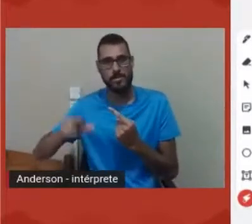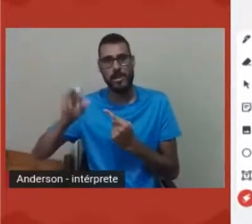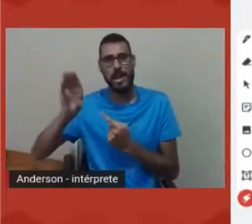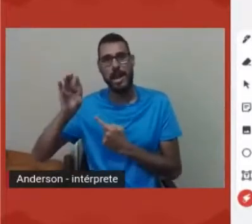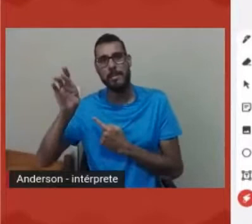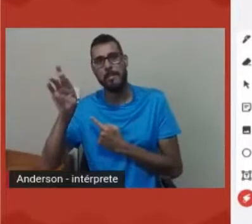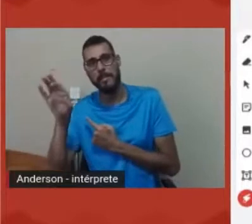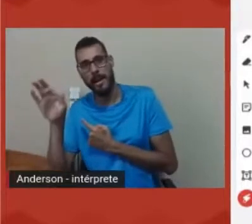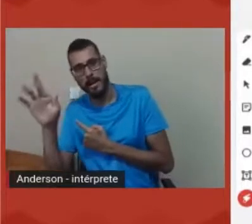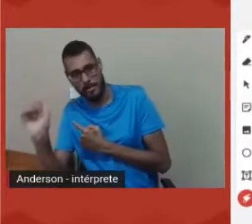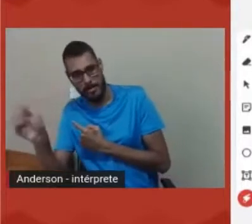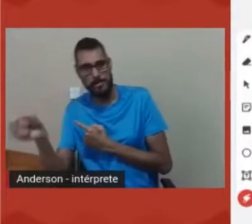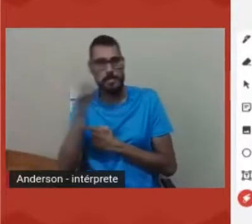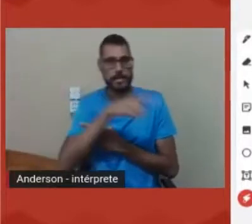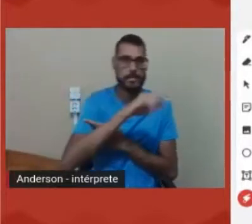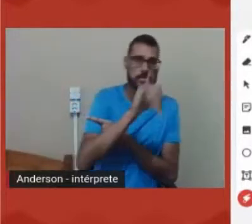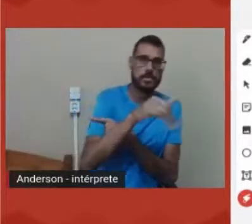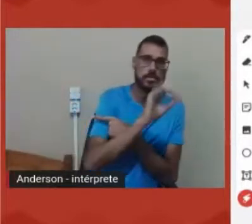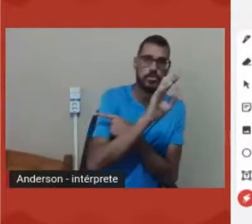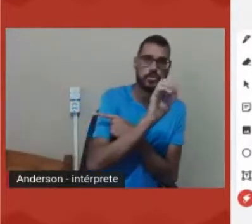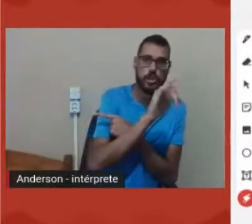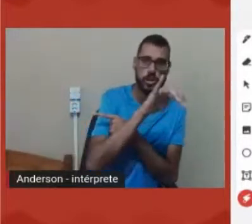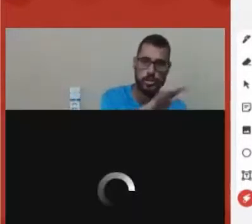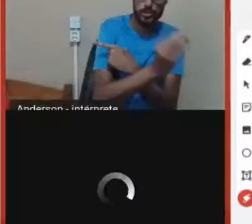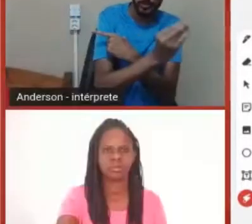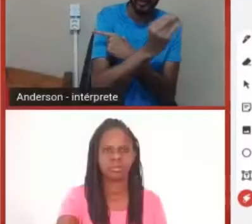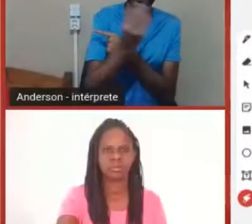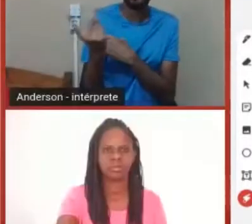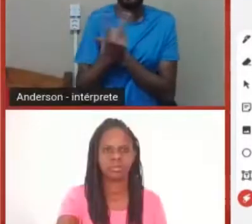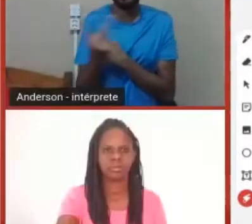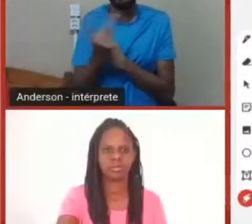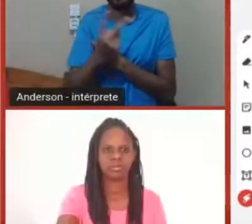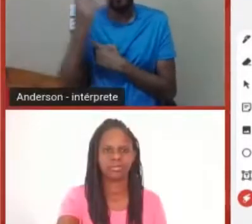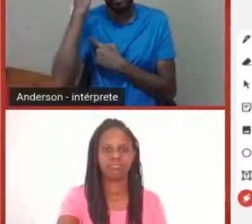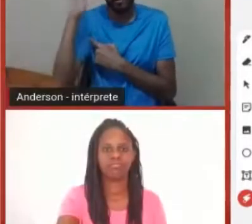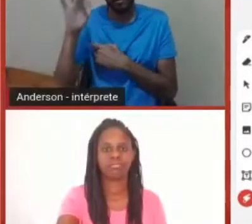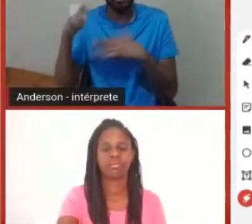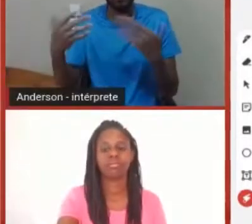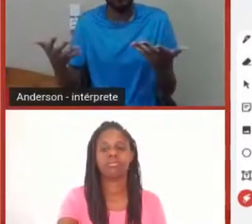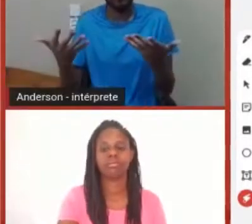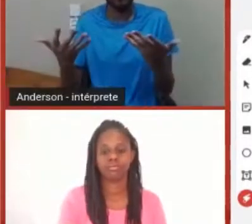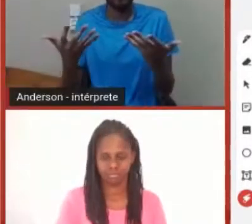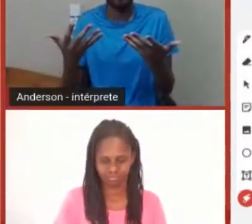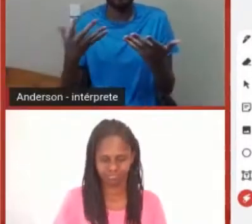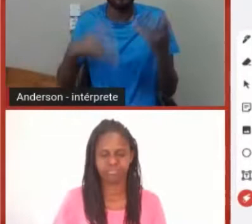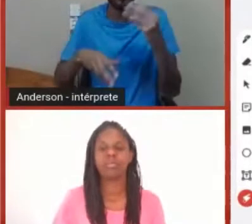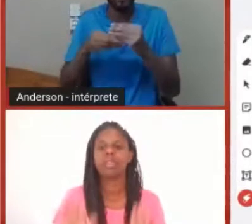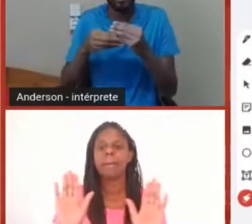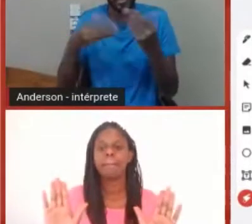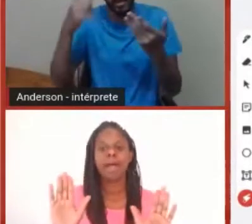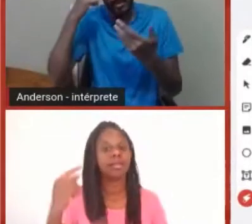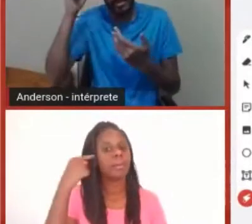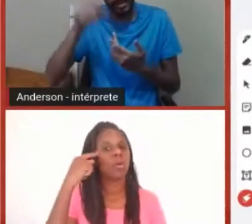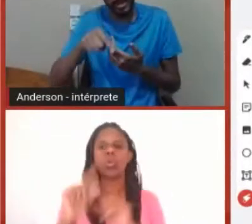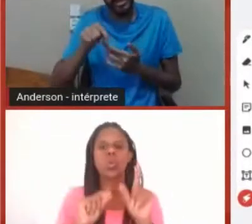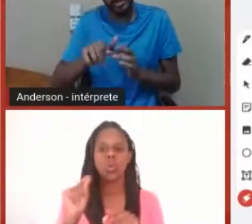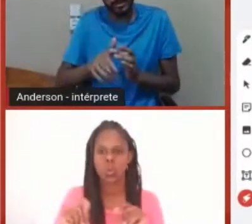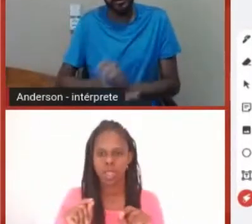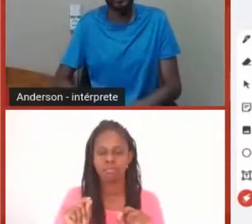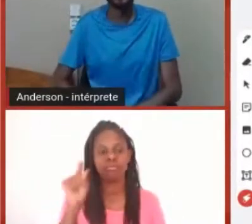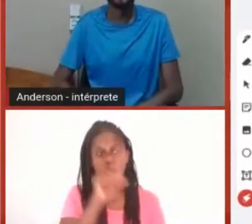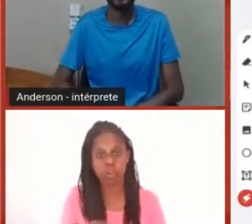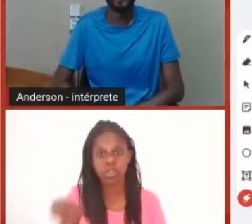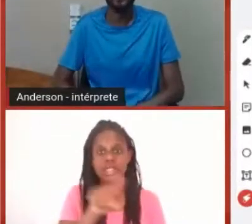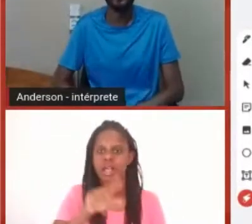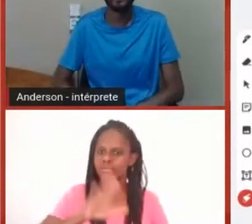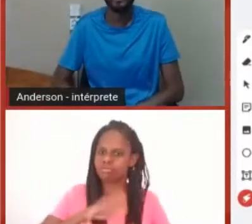sei se o Flávio, o Humberto, a Bruna, o professor Paterini gostaria de acrescentar mais alguma coisa, mas a ideia é que vocês mais